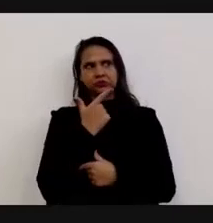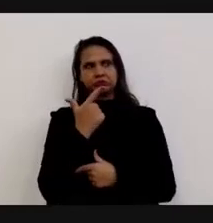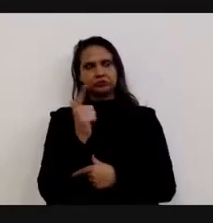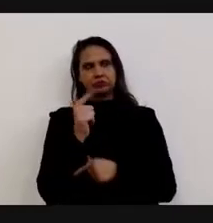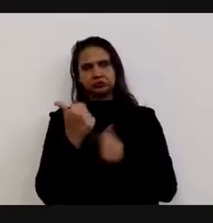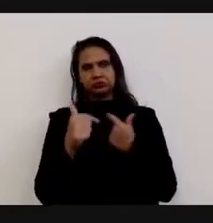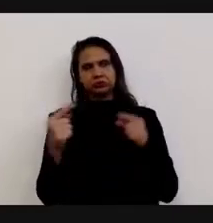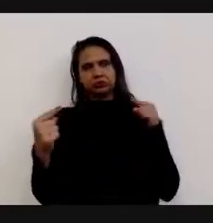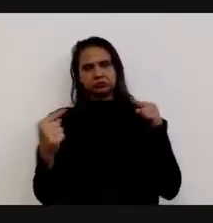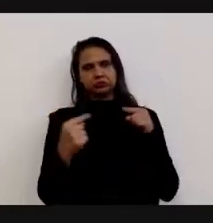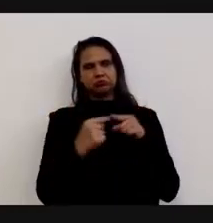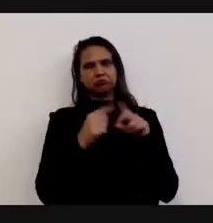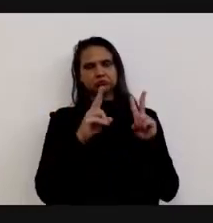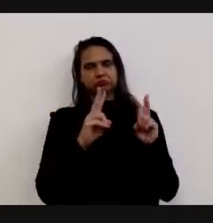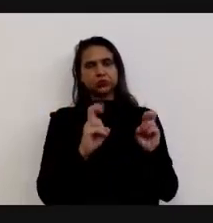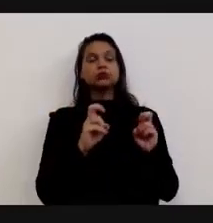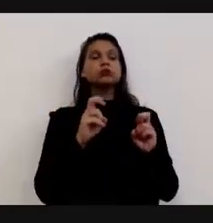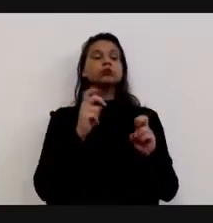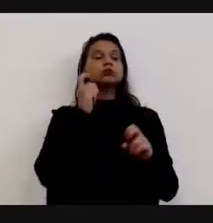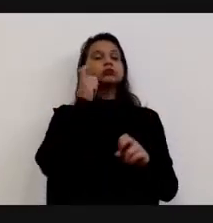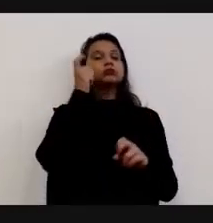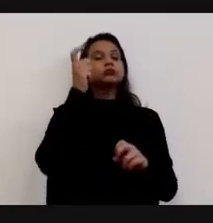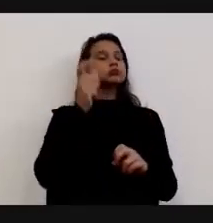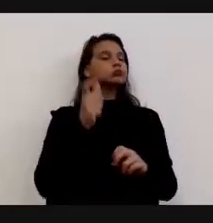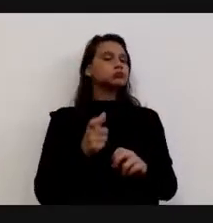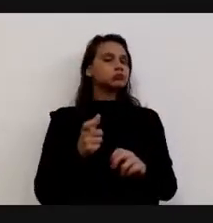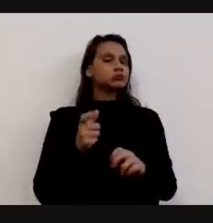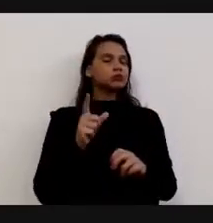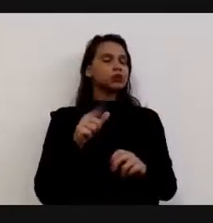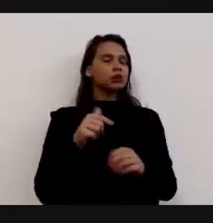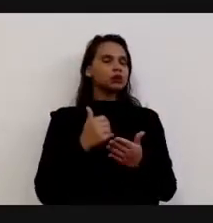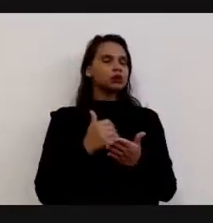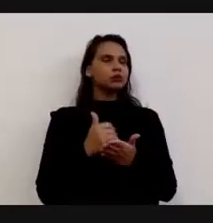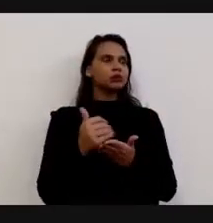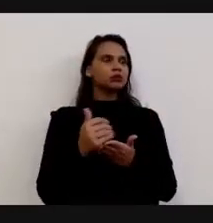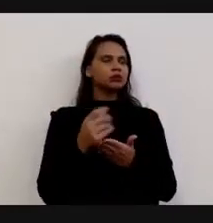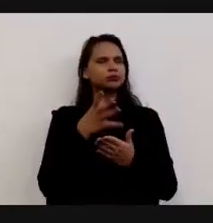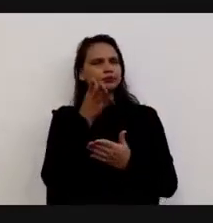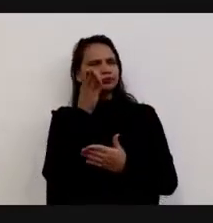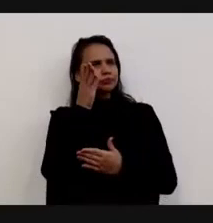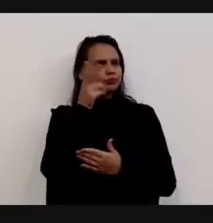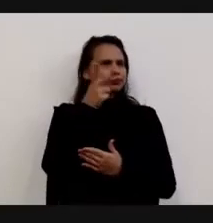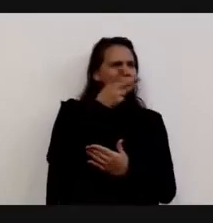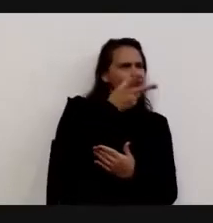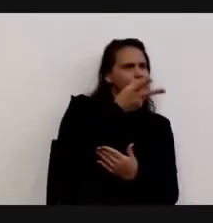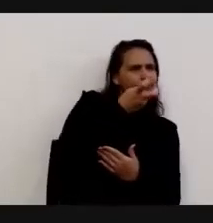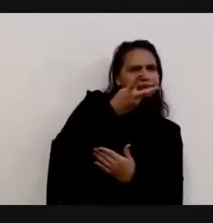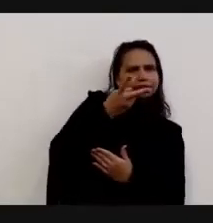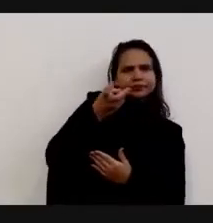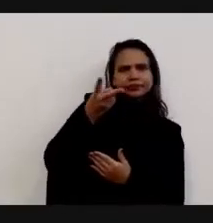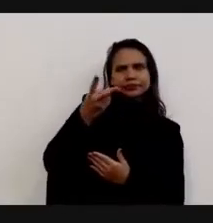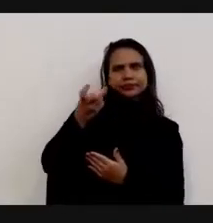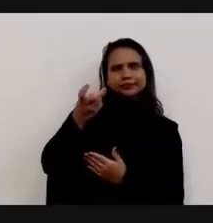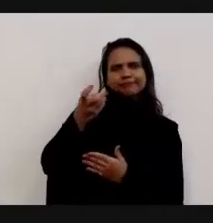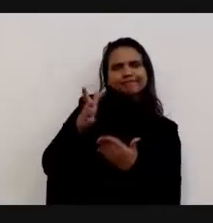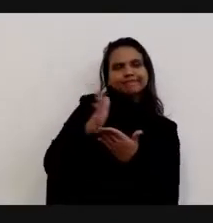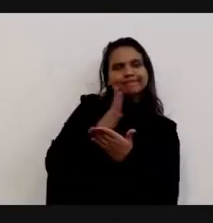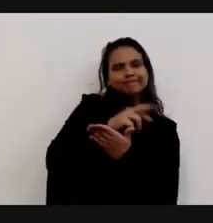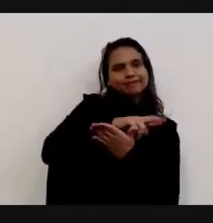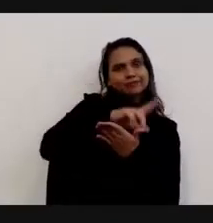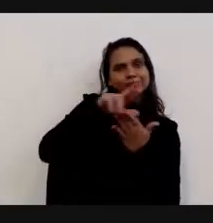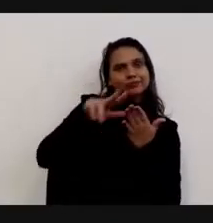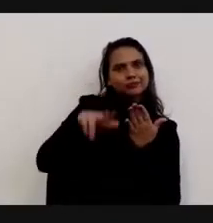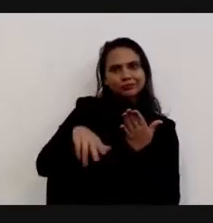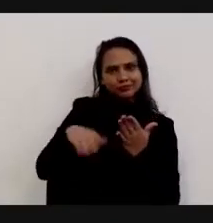direção. O interesse meu sobre isso surgiu a partir do momento de observar vários colegas, né? Eu sou psicólogo,